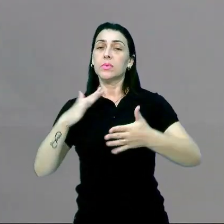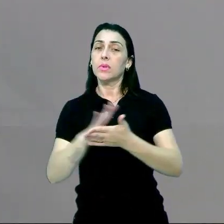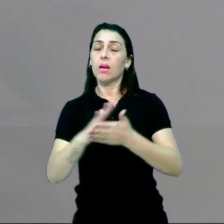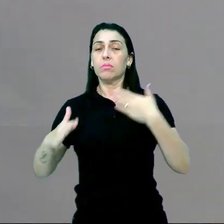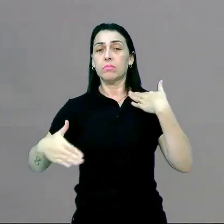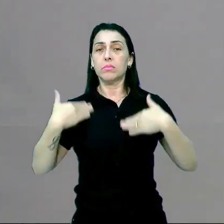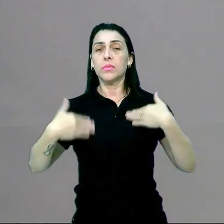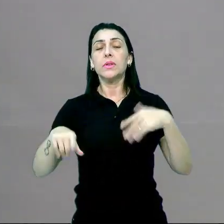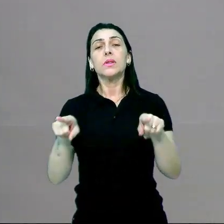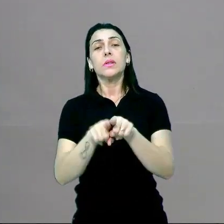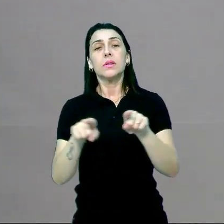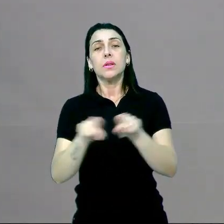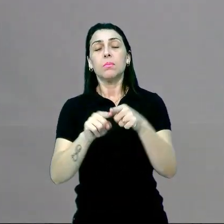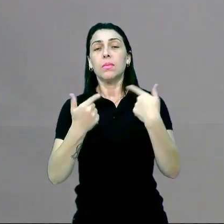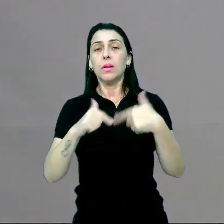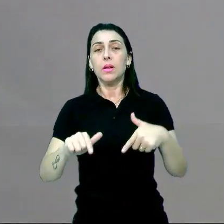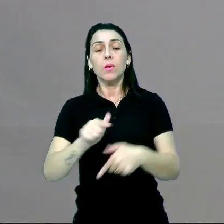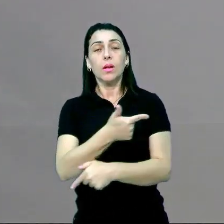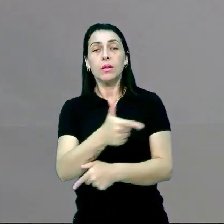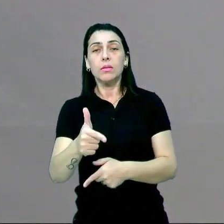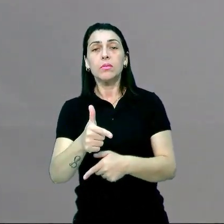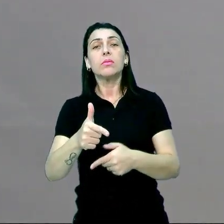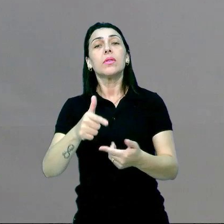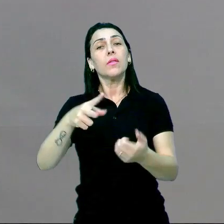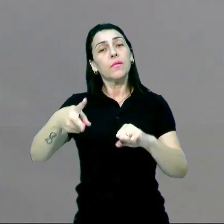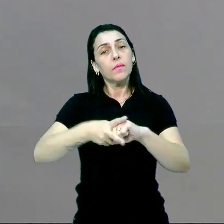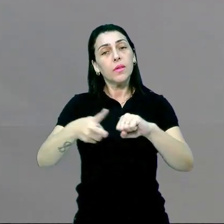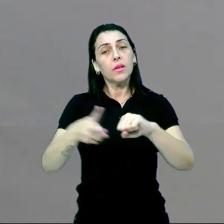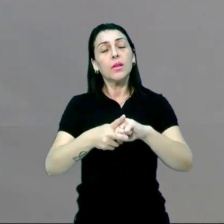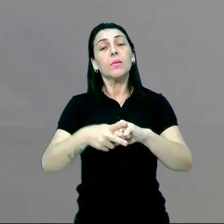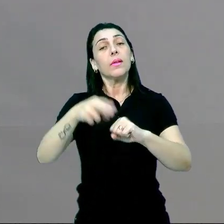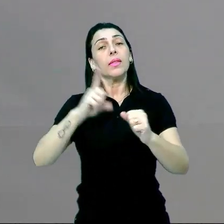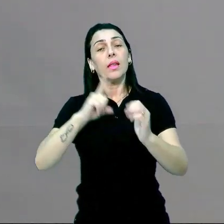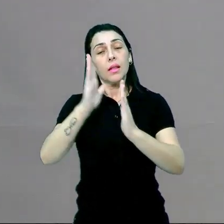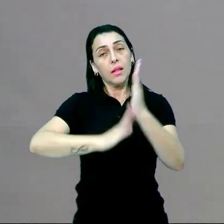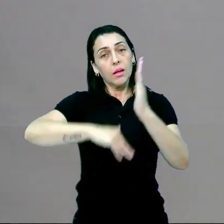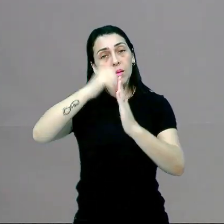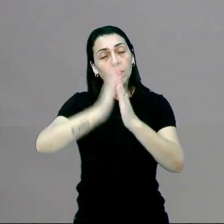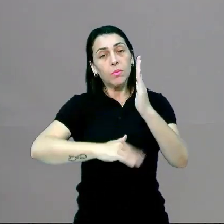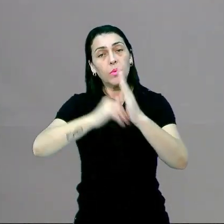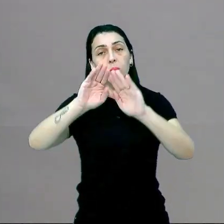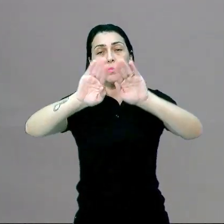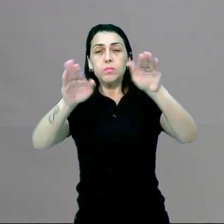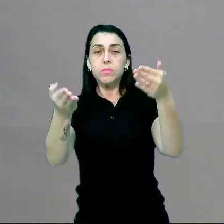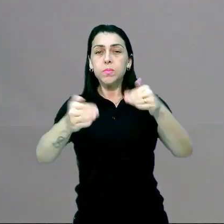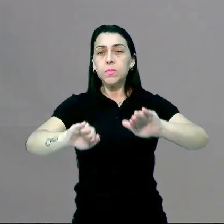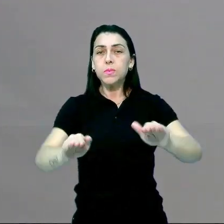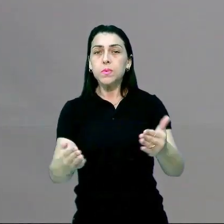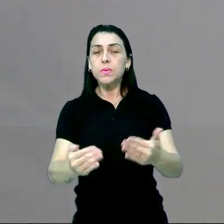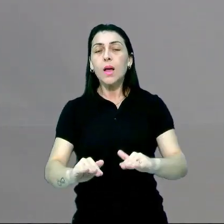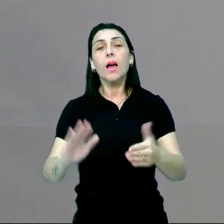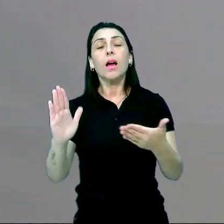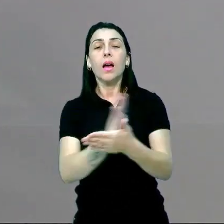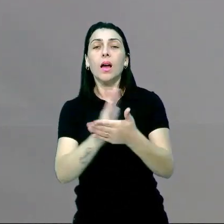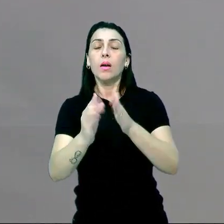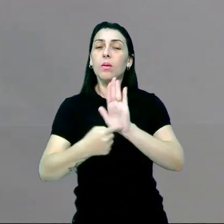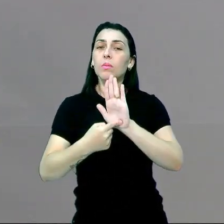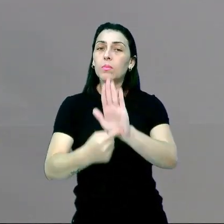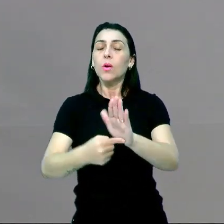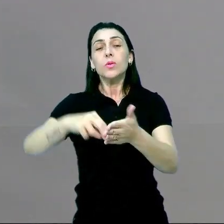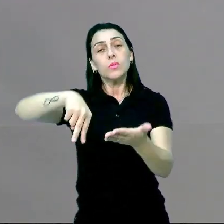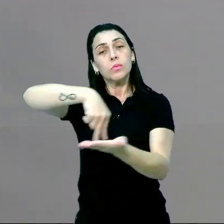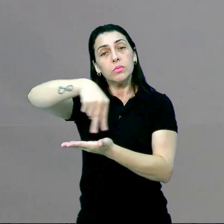gestos. Também a linguagem não verbal. Nós temos isso na pintura, na escultura, quando alguém apresenta